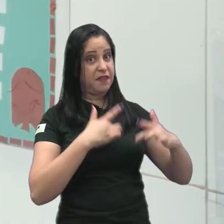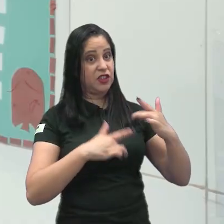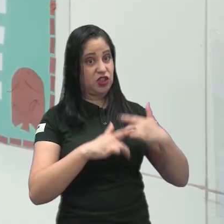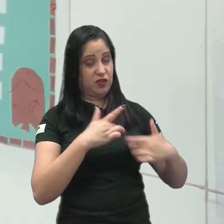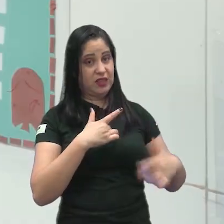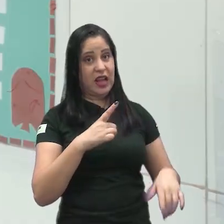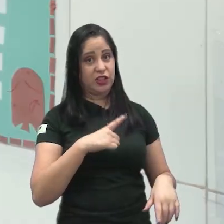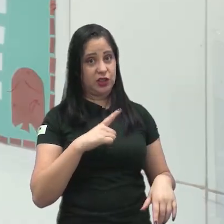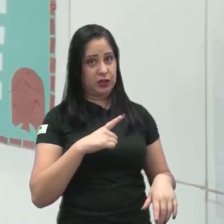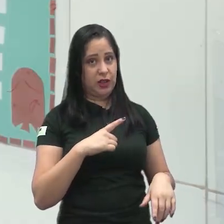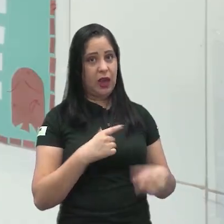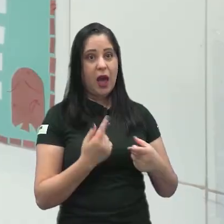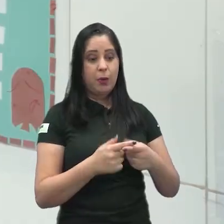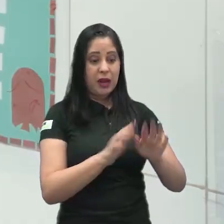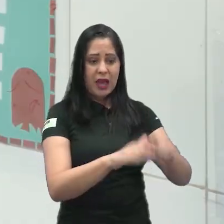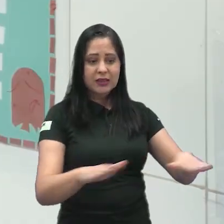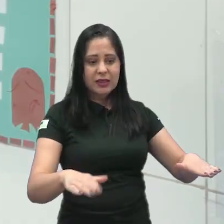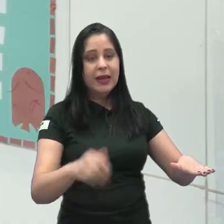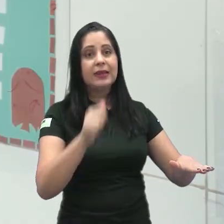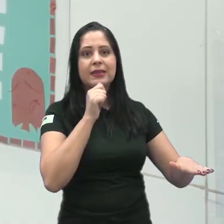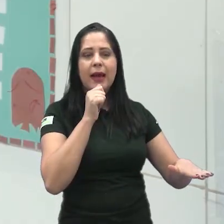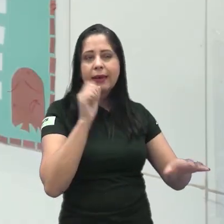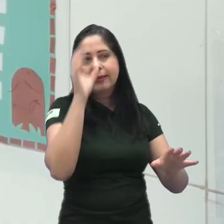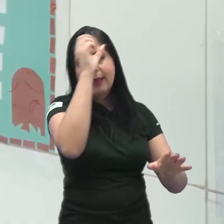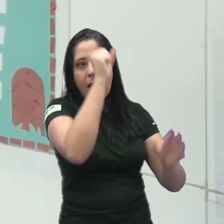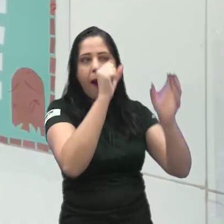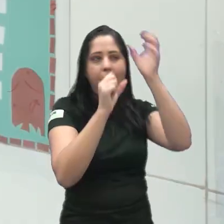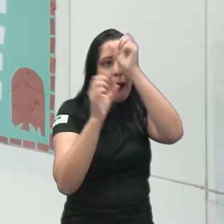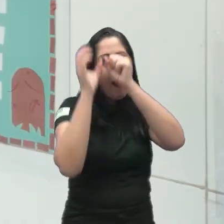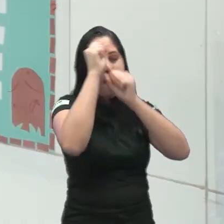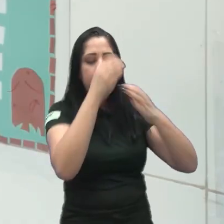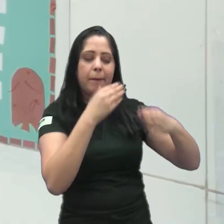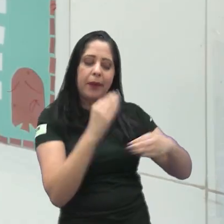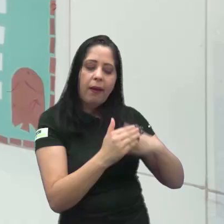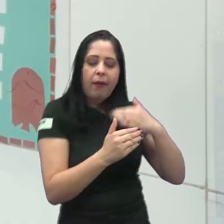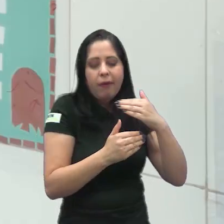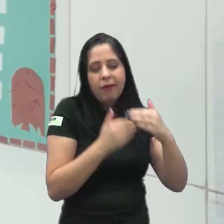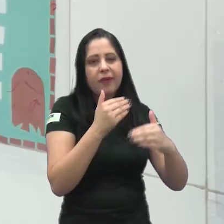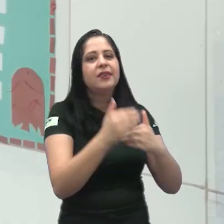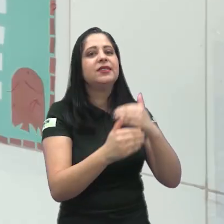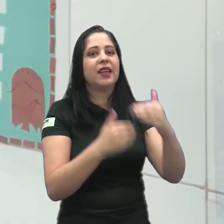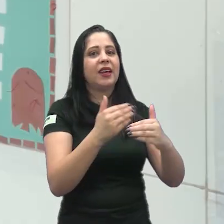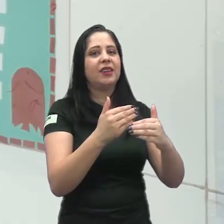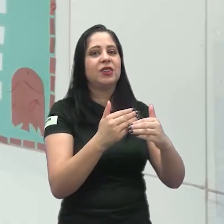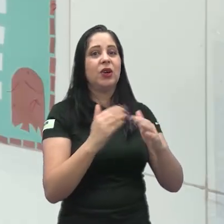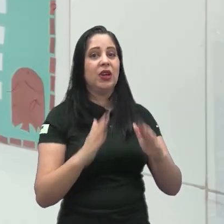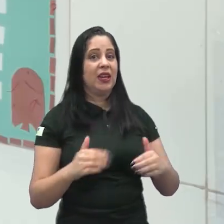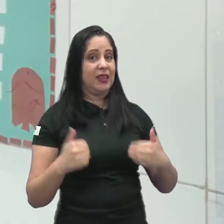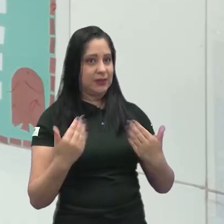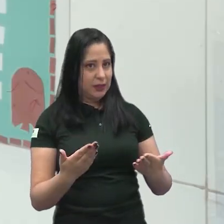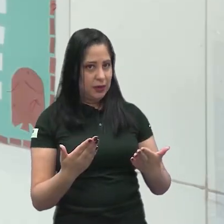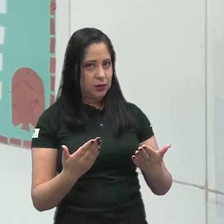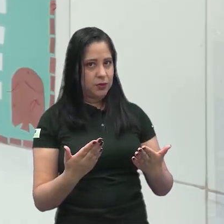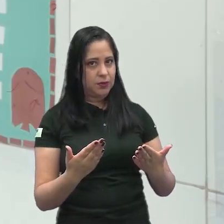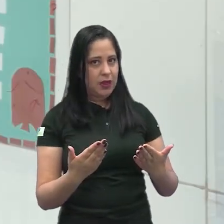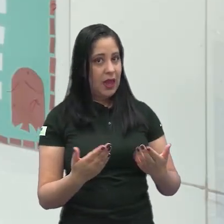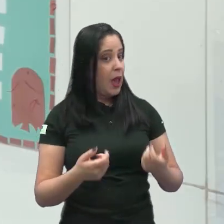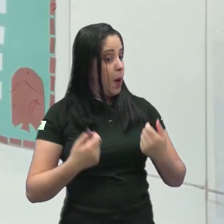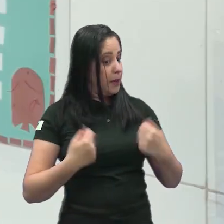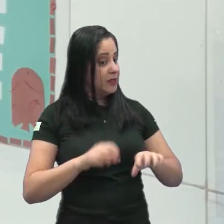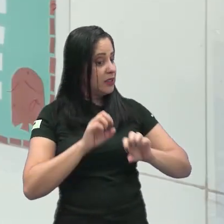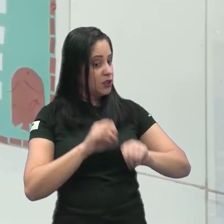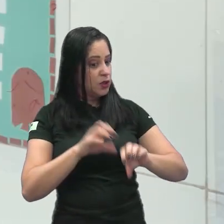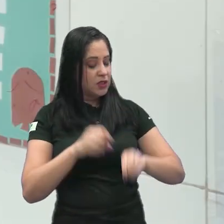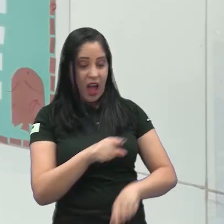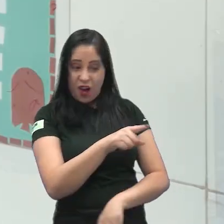porque eles estão nessa fase de transição. Então, assim, a gente acaba tendo que fazer com que eles entendam que eles não são